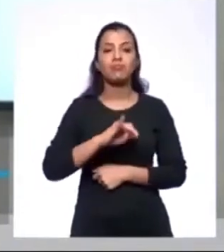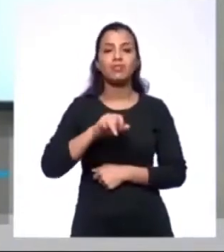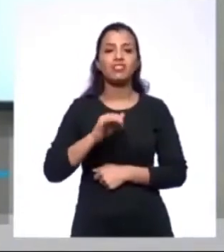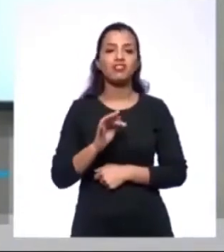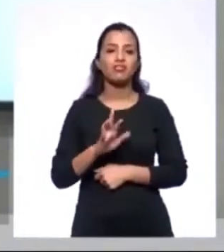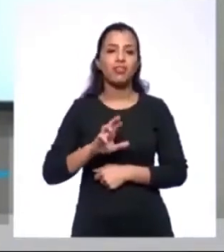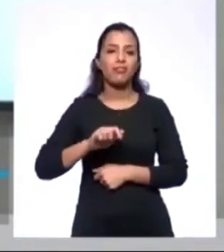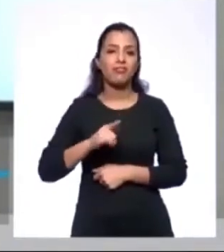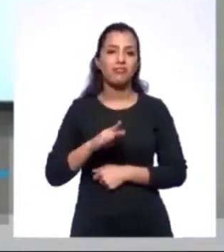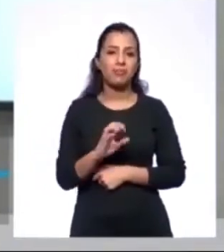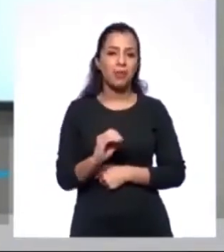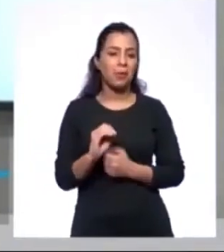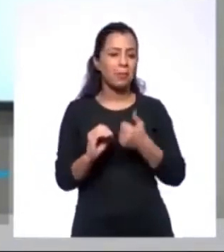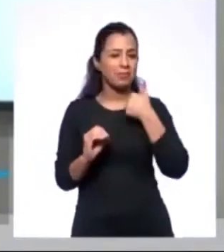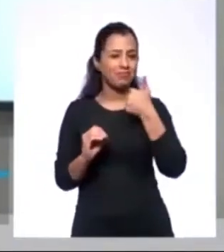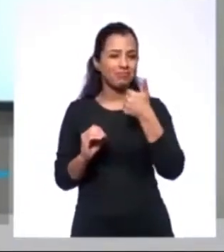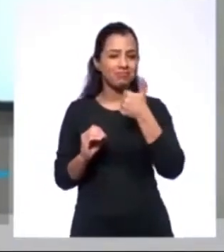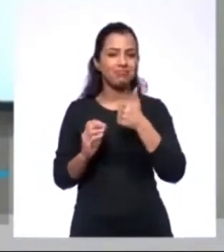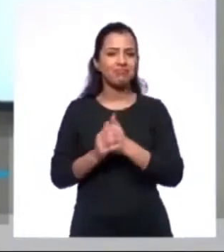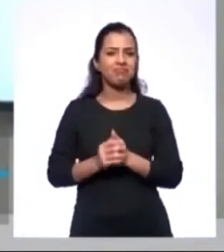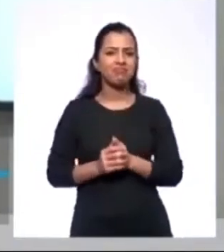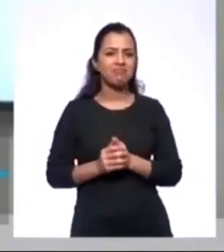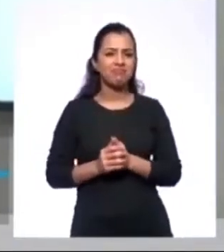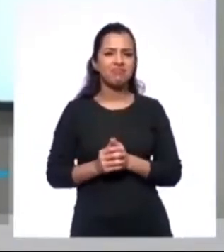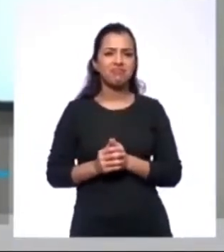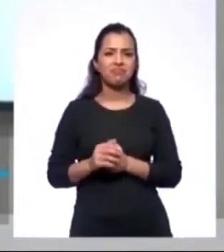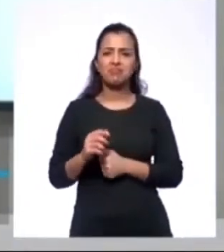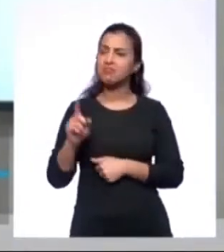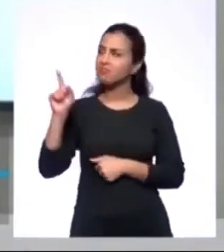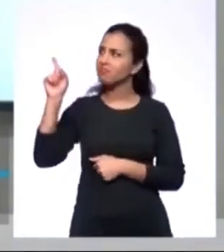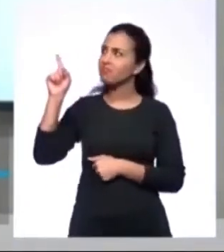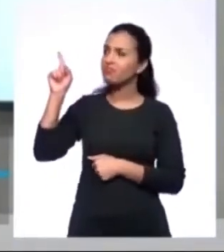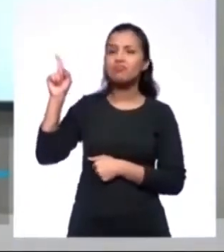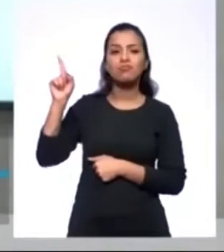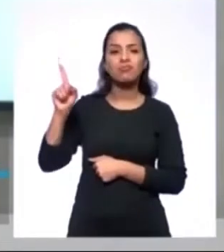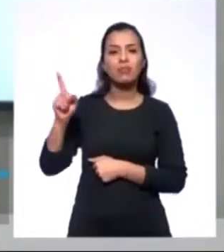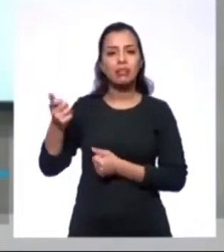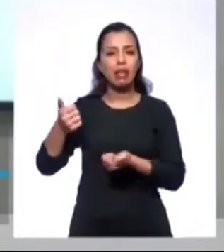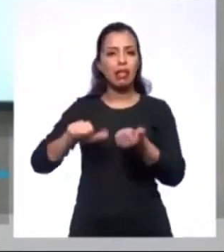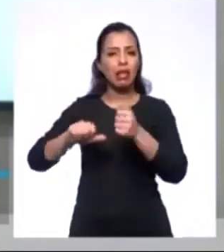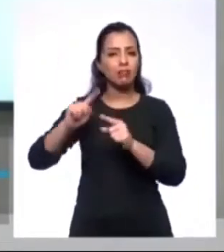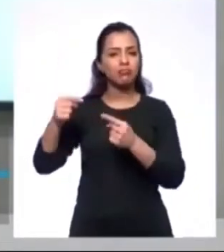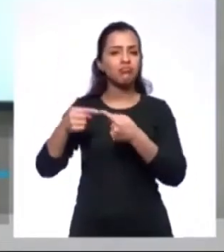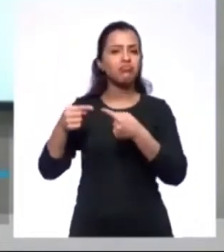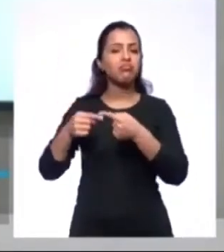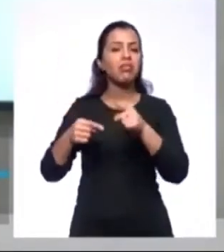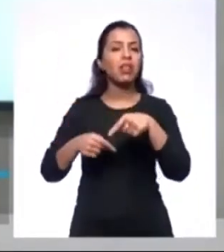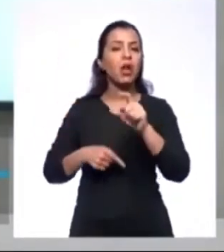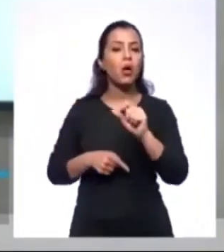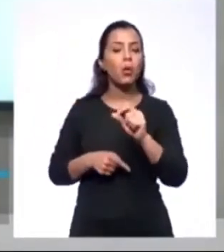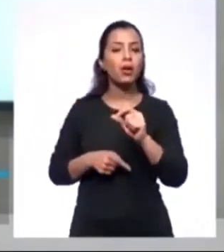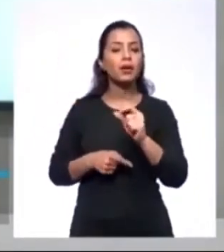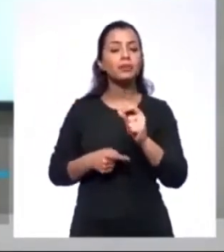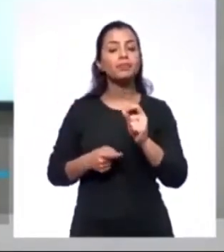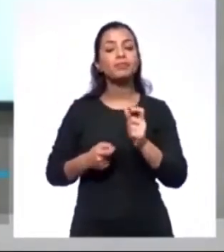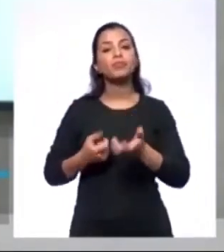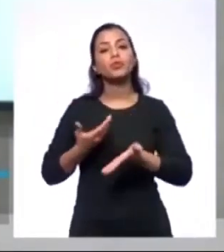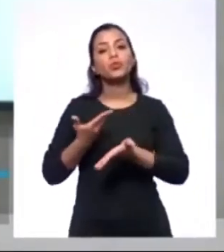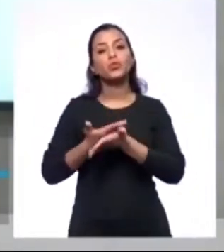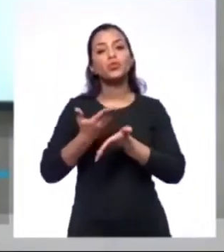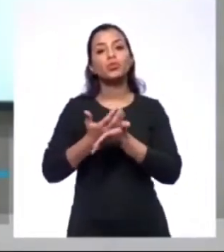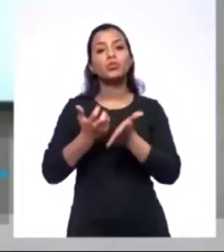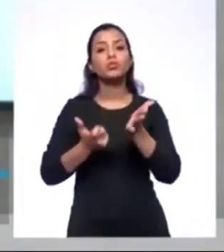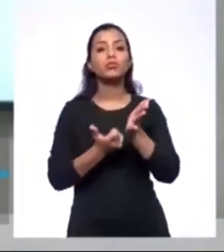gestão Beleza o que que é análise combinatória galera análise combinatória é o estudo da Candida